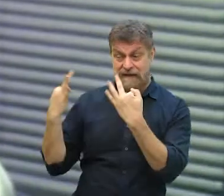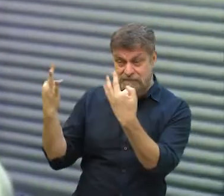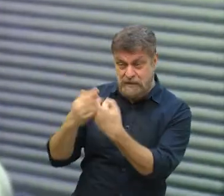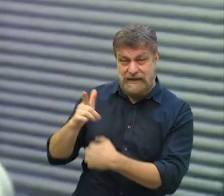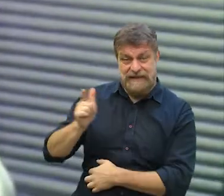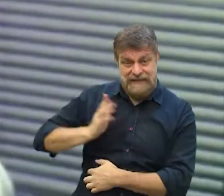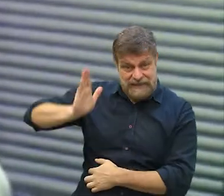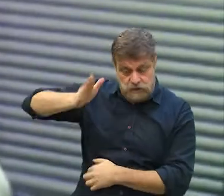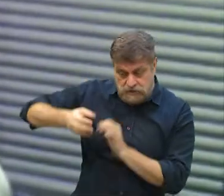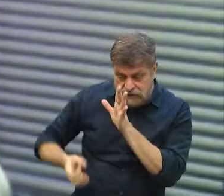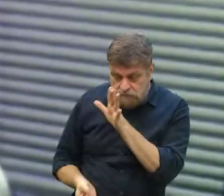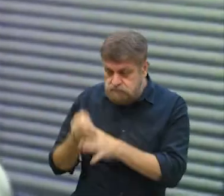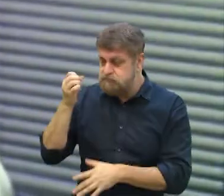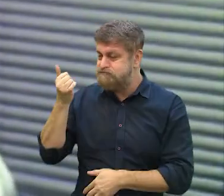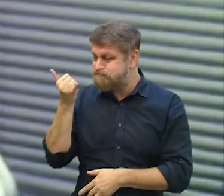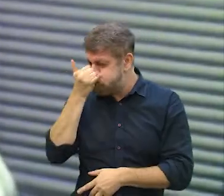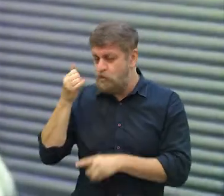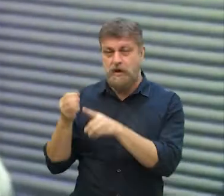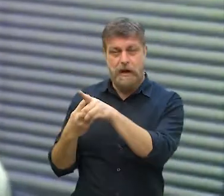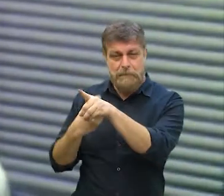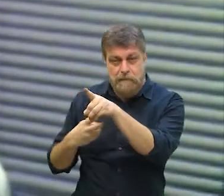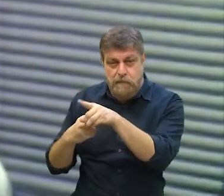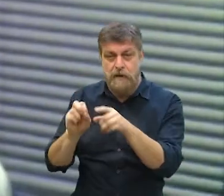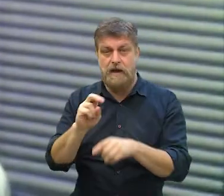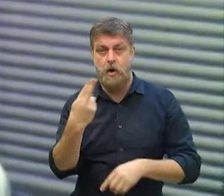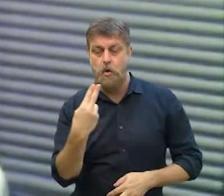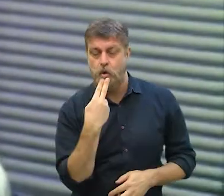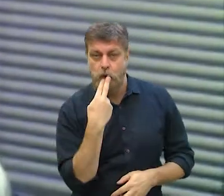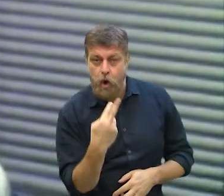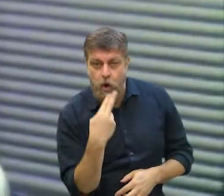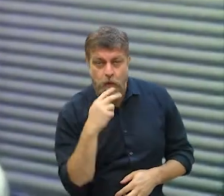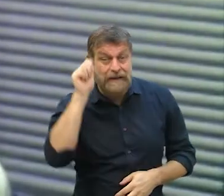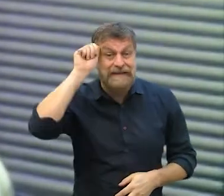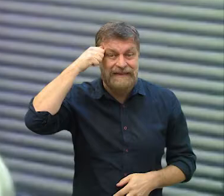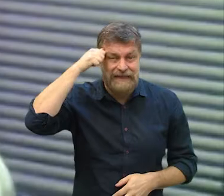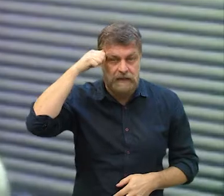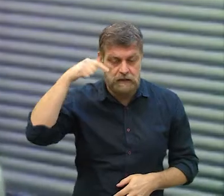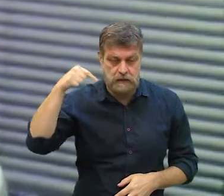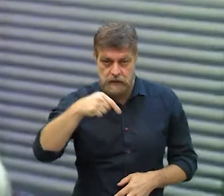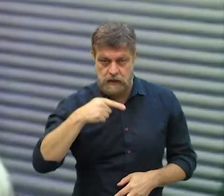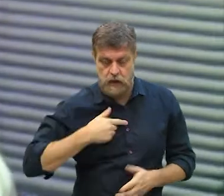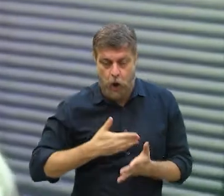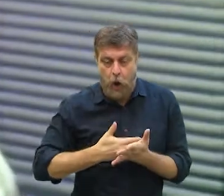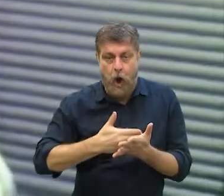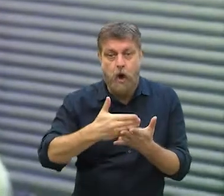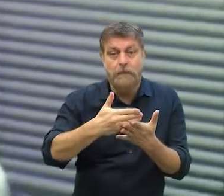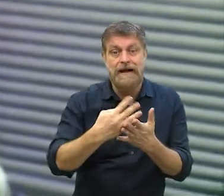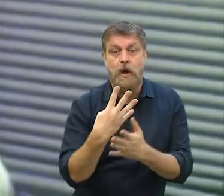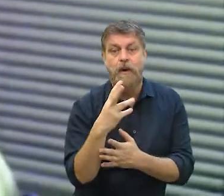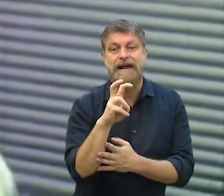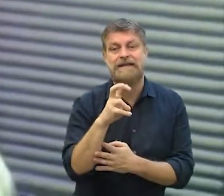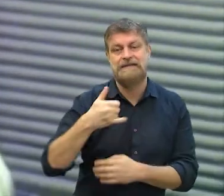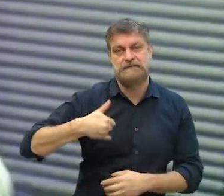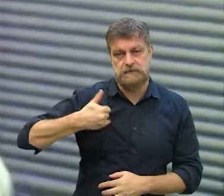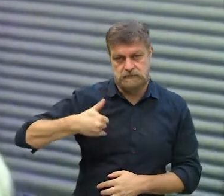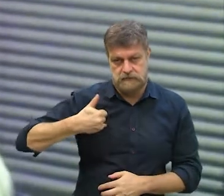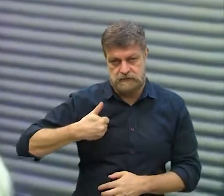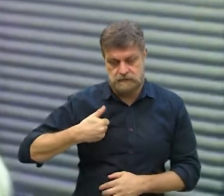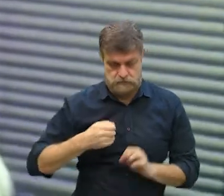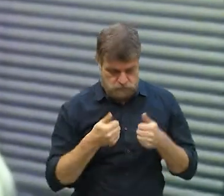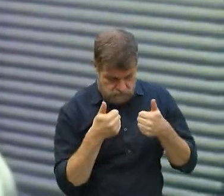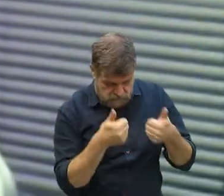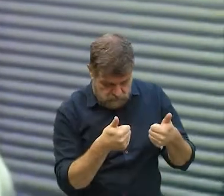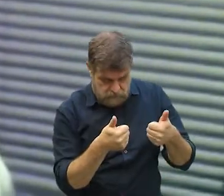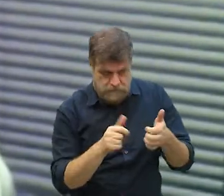paciente tem familiares de primeiro grau com câncer de próstata ou ele é negro, deve começar aos 45, pelo menos essa avaliação